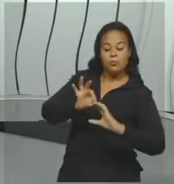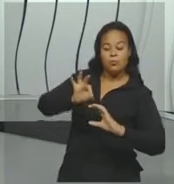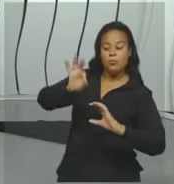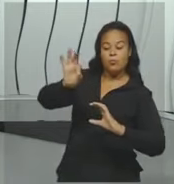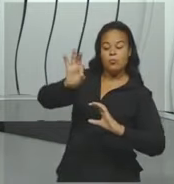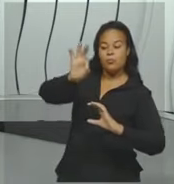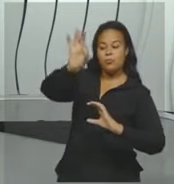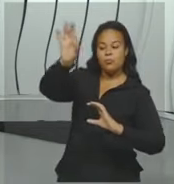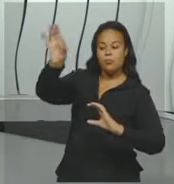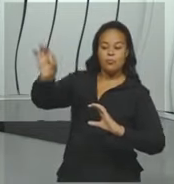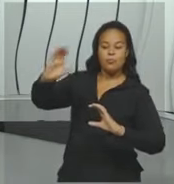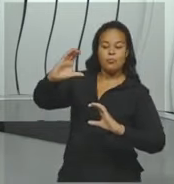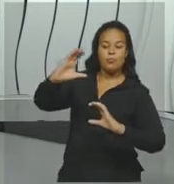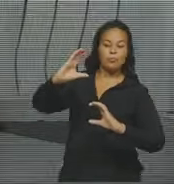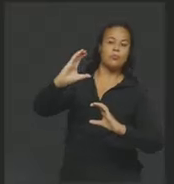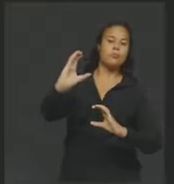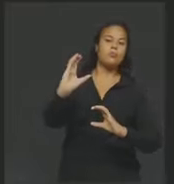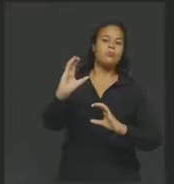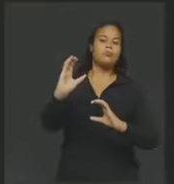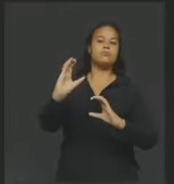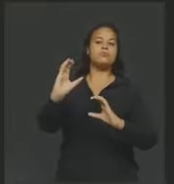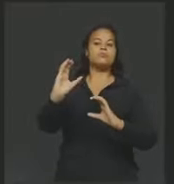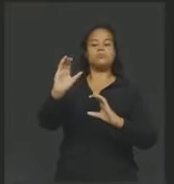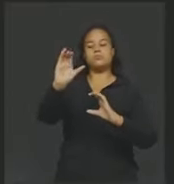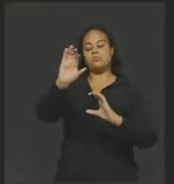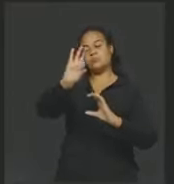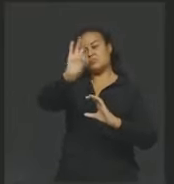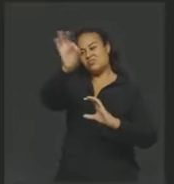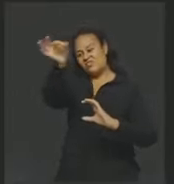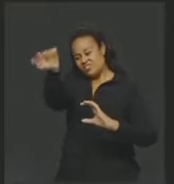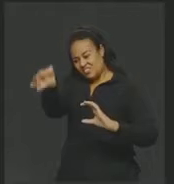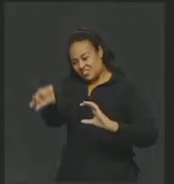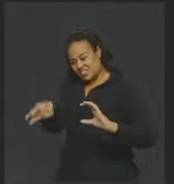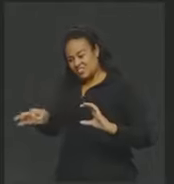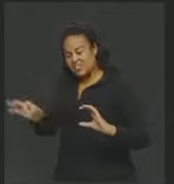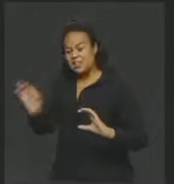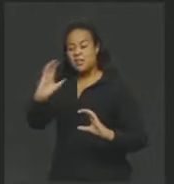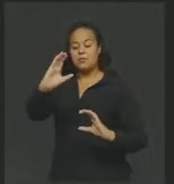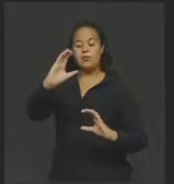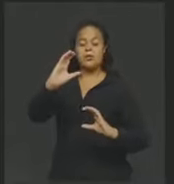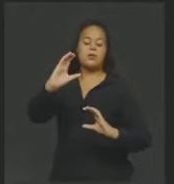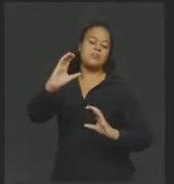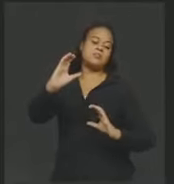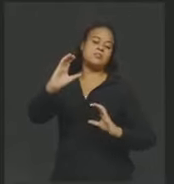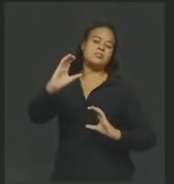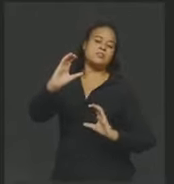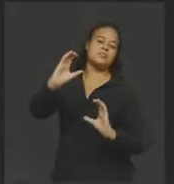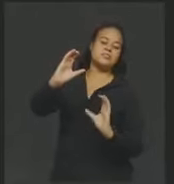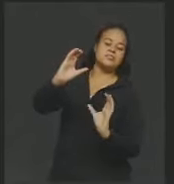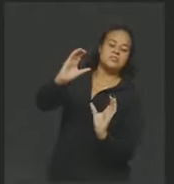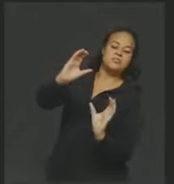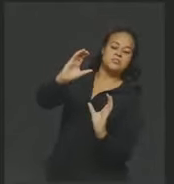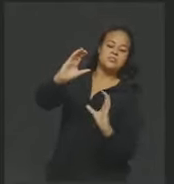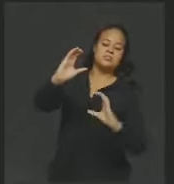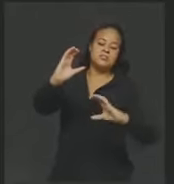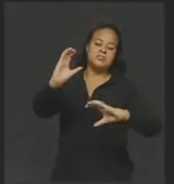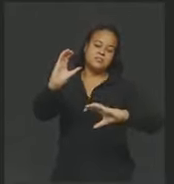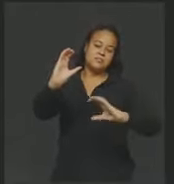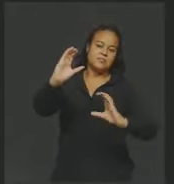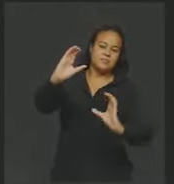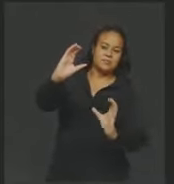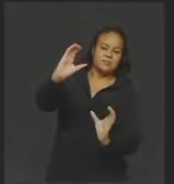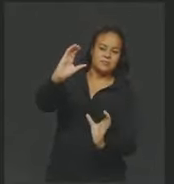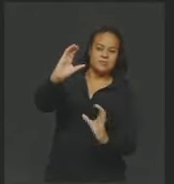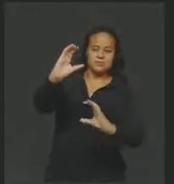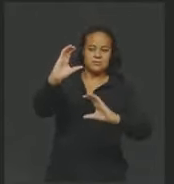aqui, ó, passa aqui por dentro dela, aqui na gola dela, mas ela é móvel, ela consegue rolar sobre esse cabo. E o